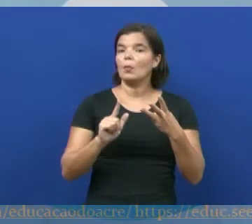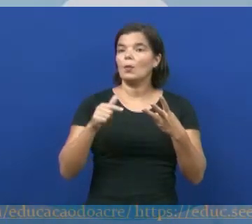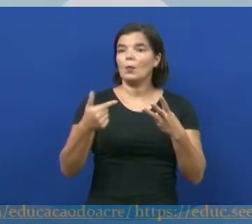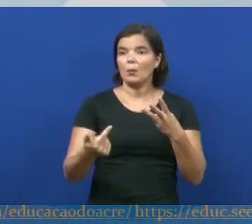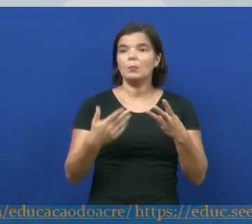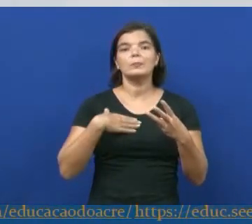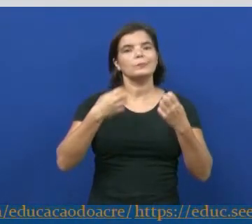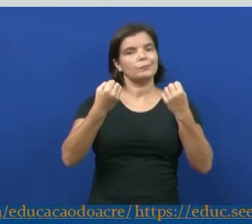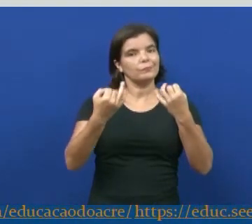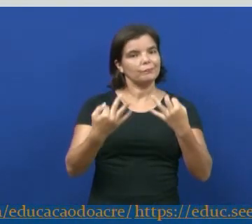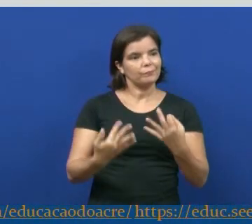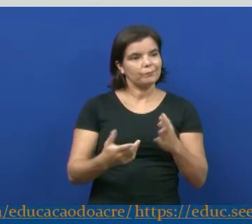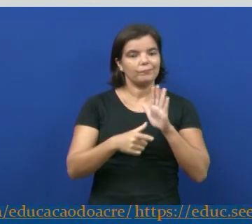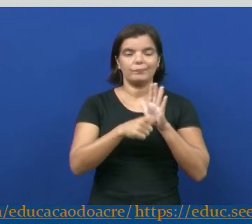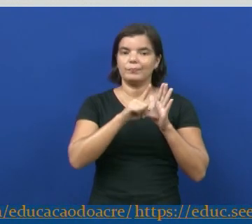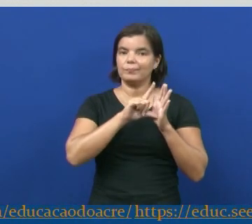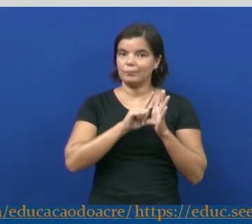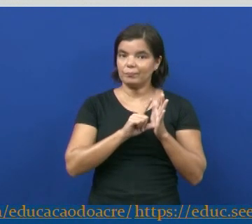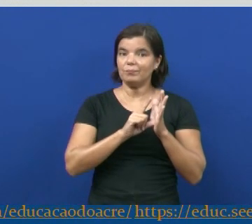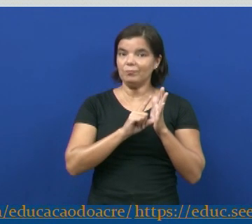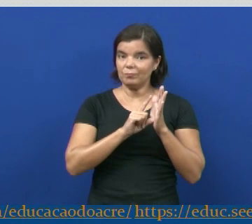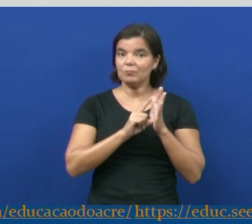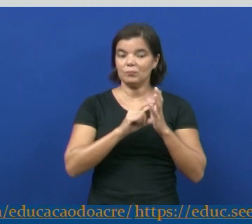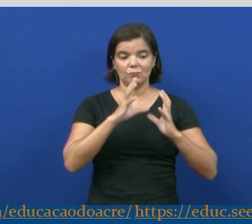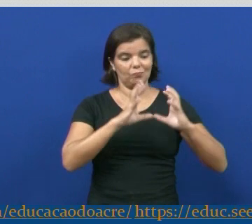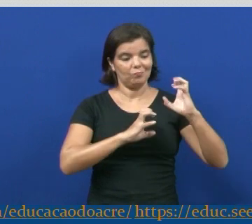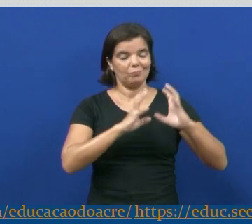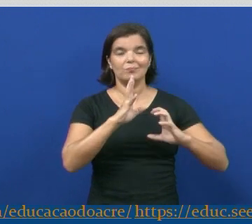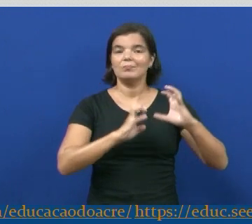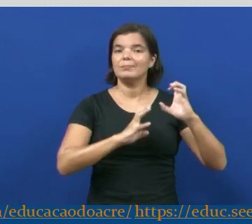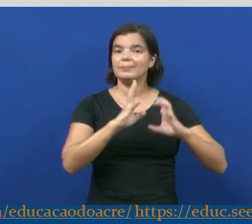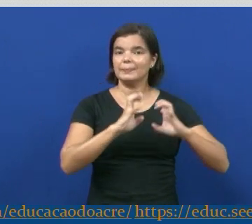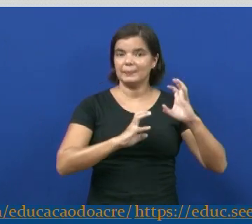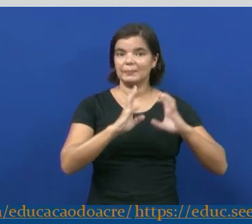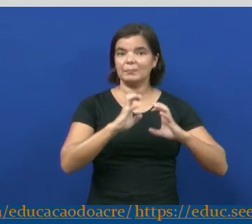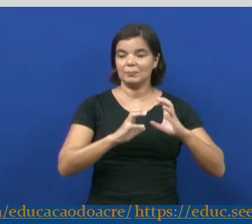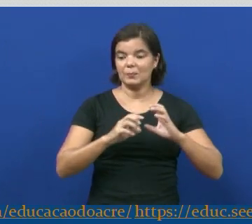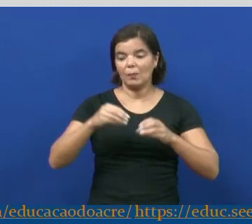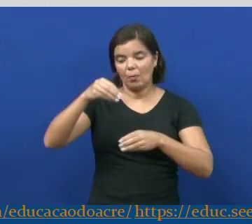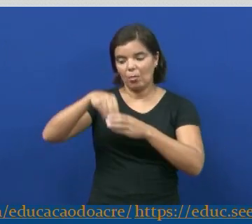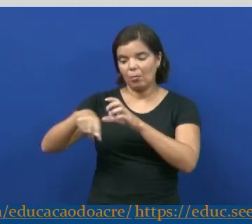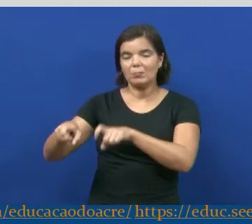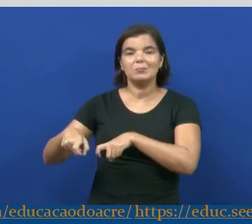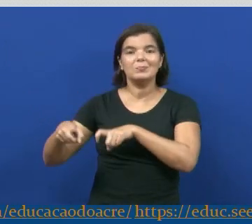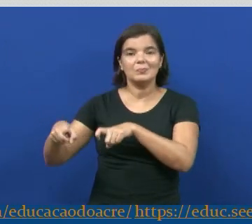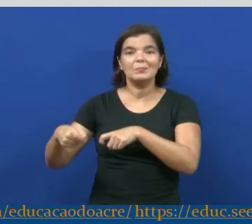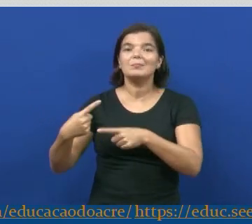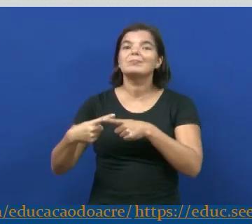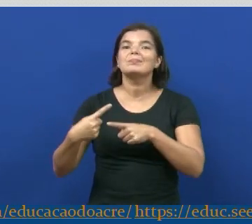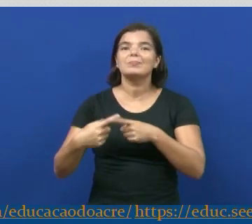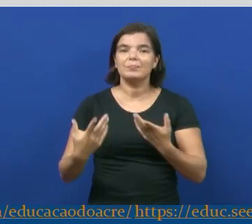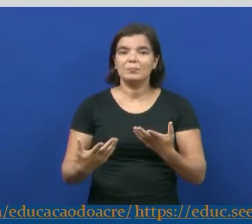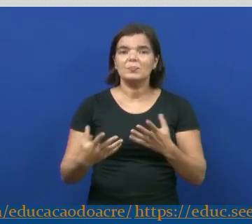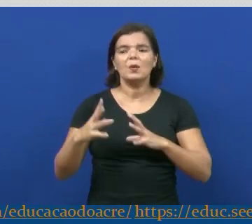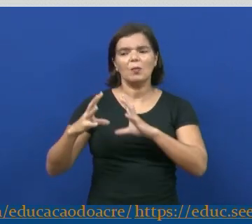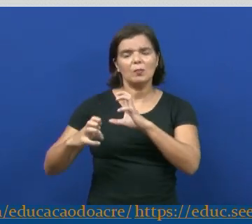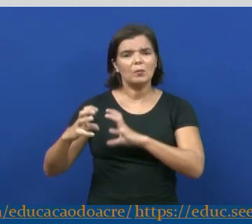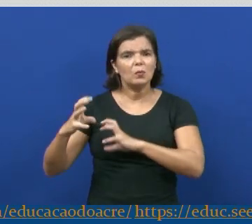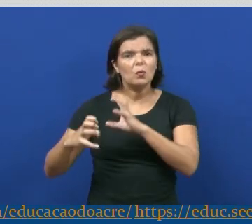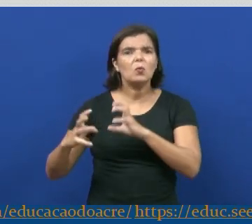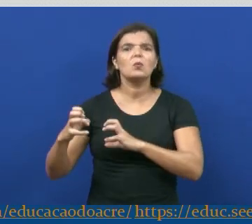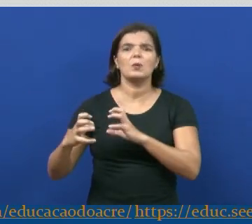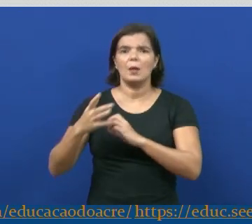pessoal, como já havia falado anteriormente, a questão dos conflitos no campo. Por quê, né? Há os conflitos entre